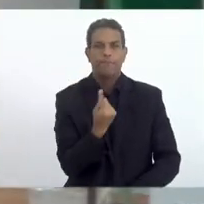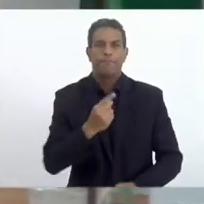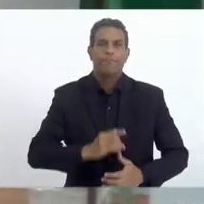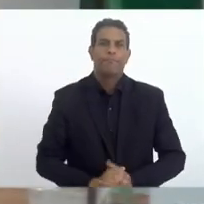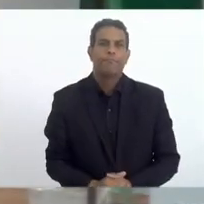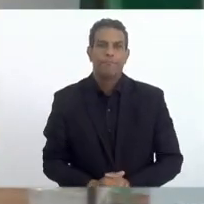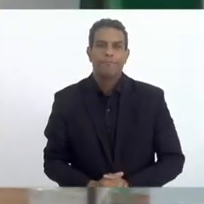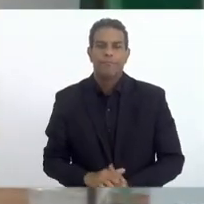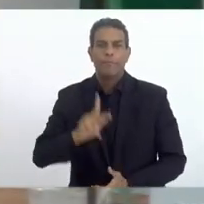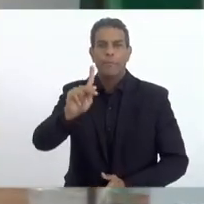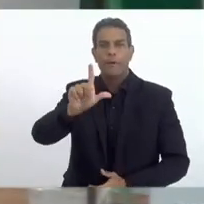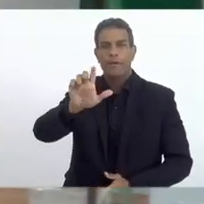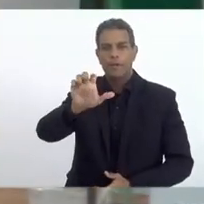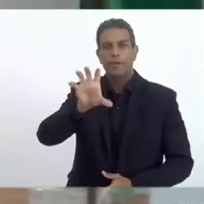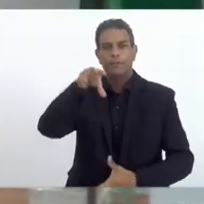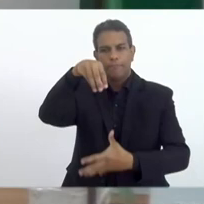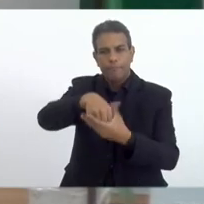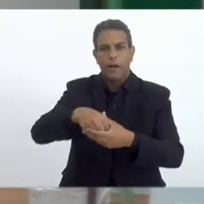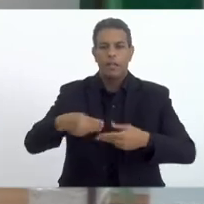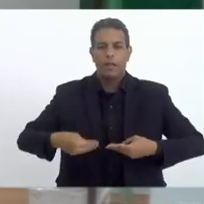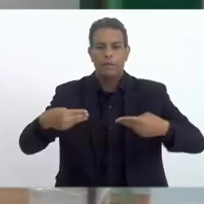a função do Estado a Fazenda,